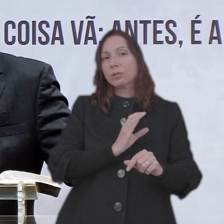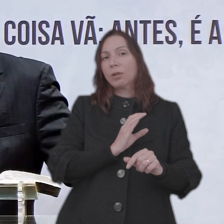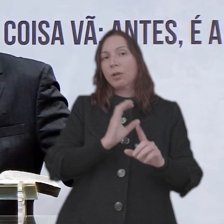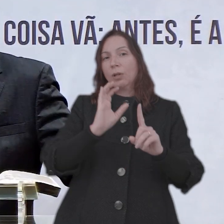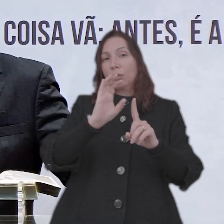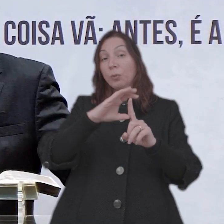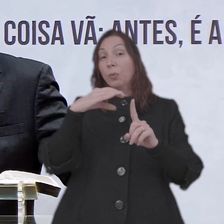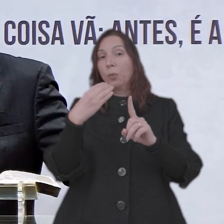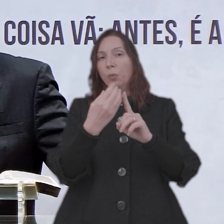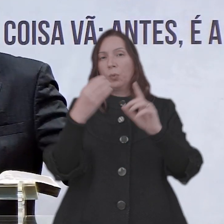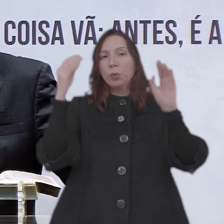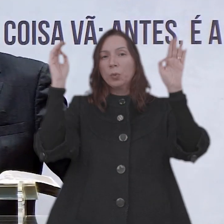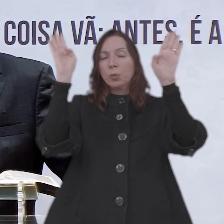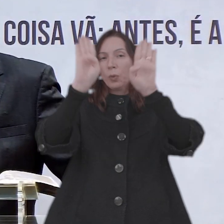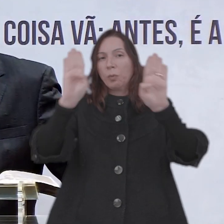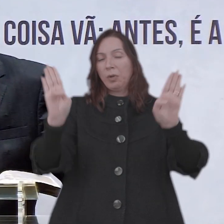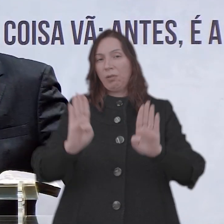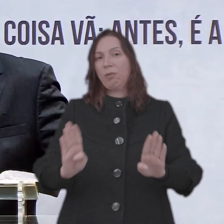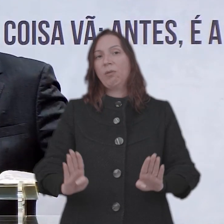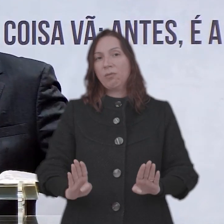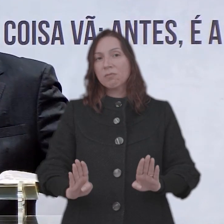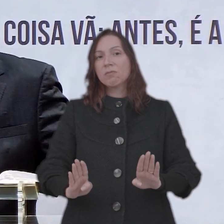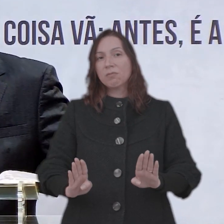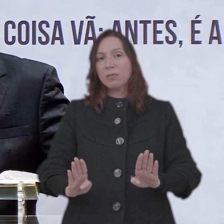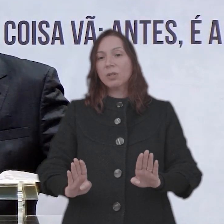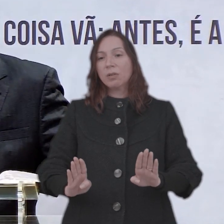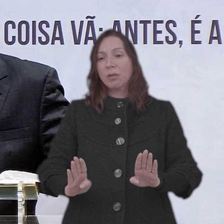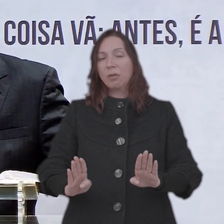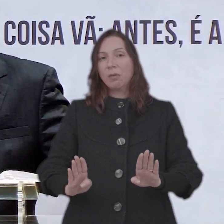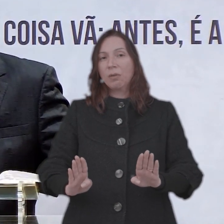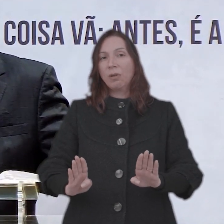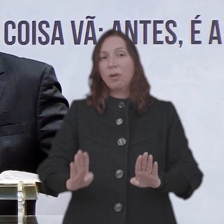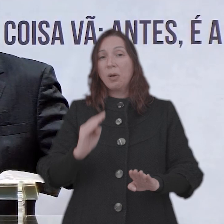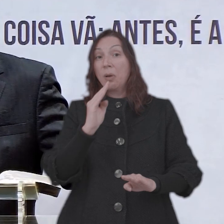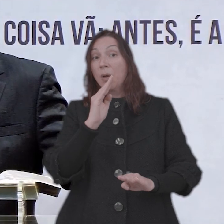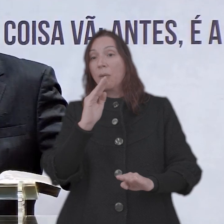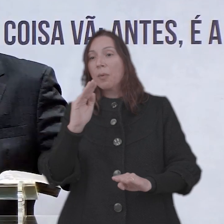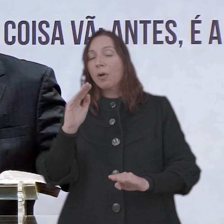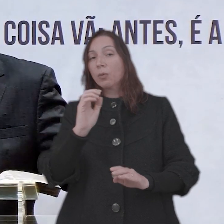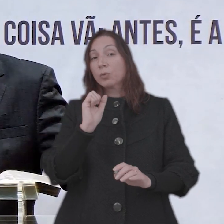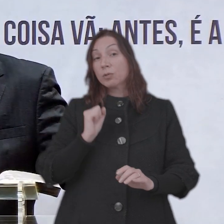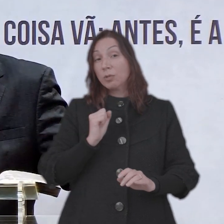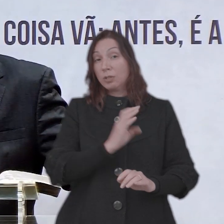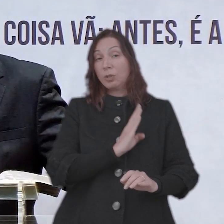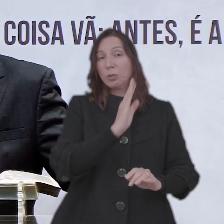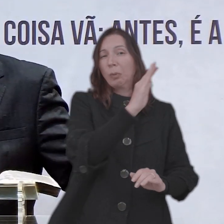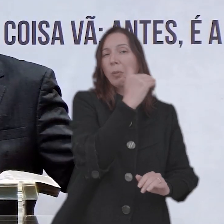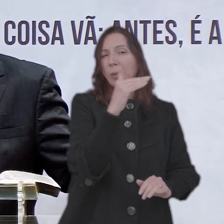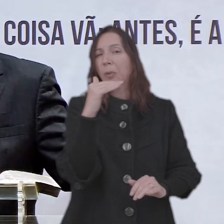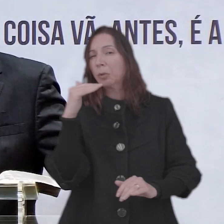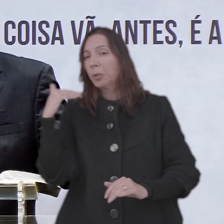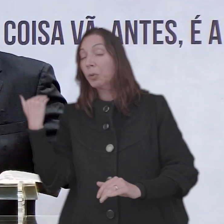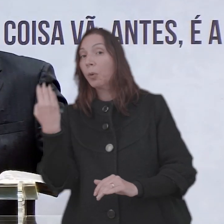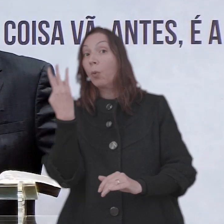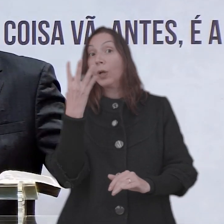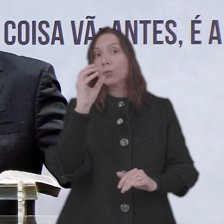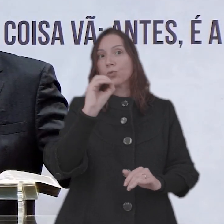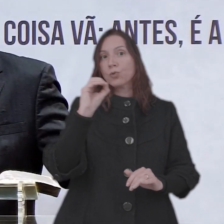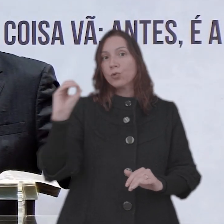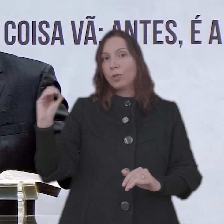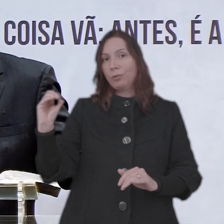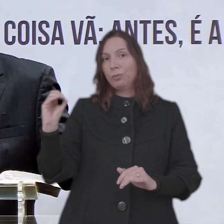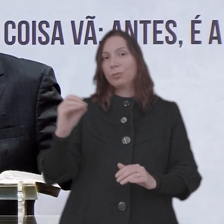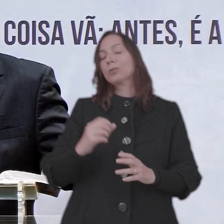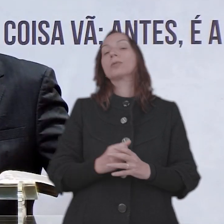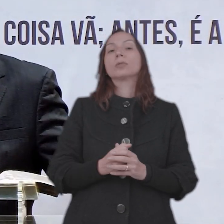o culto a Baal, que matou mais de 400 sacerdotes daquele culto pagão,